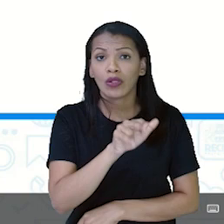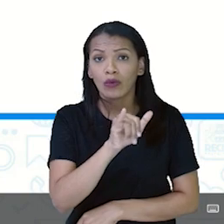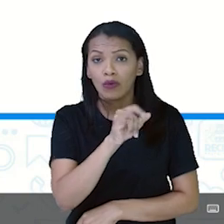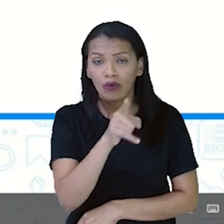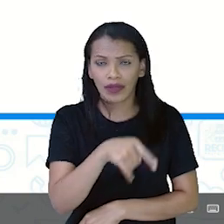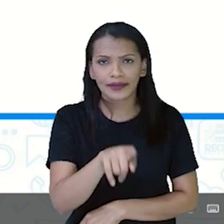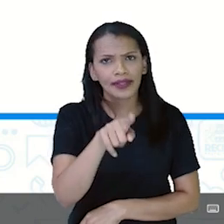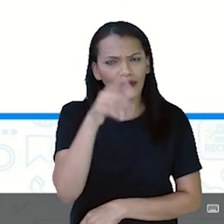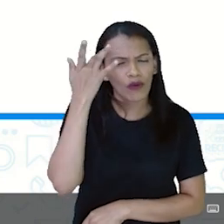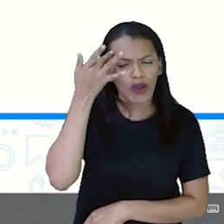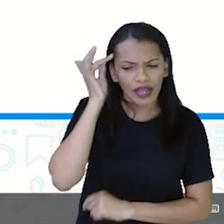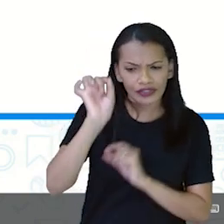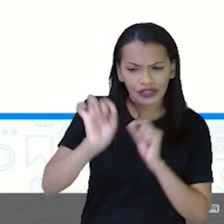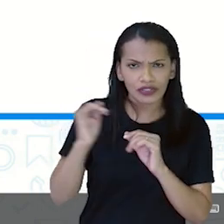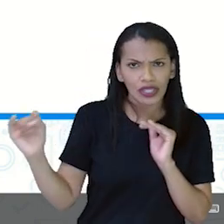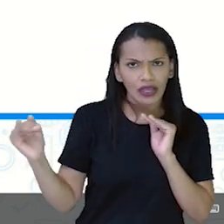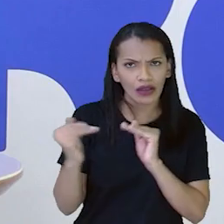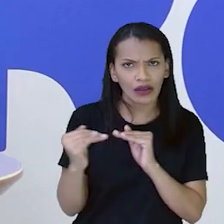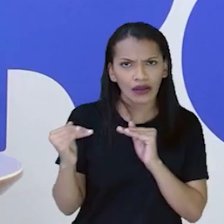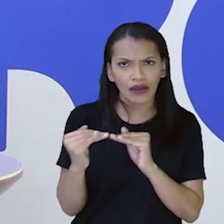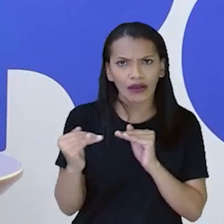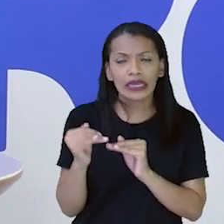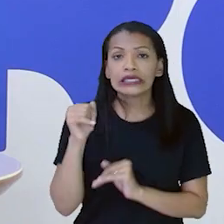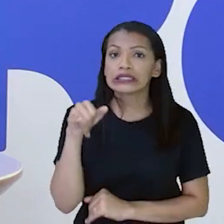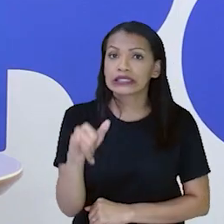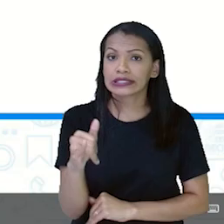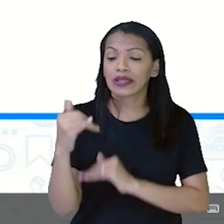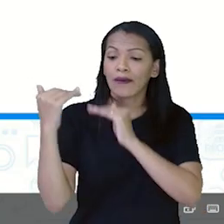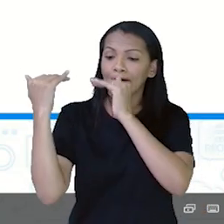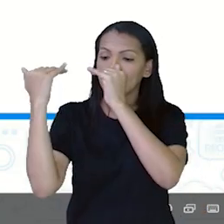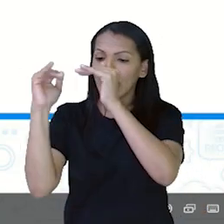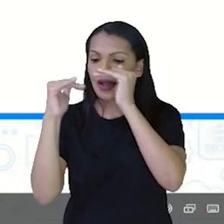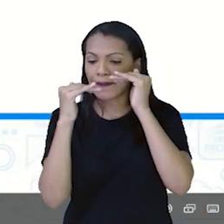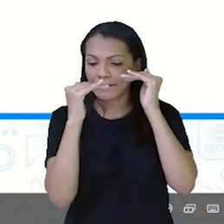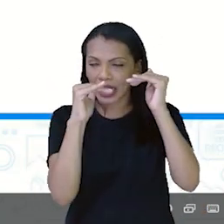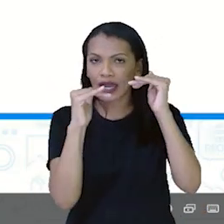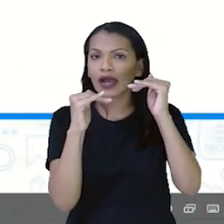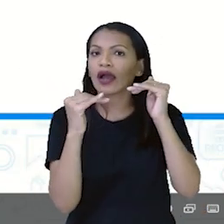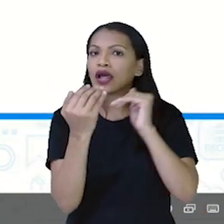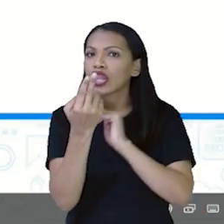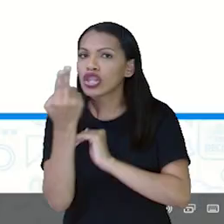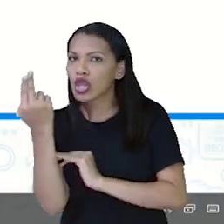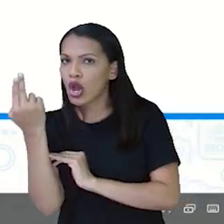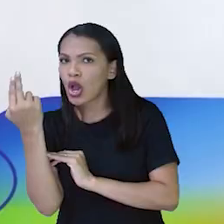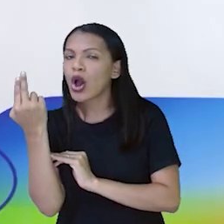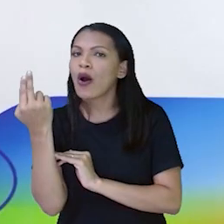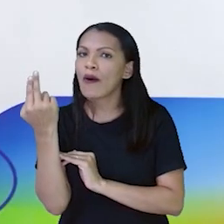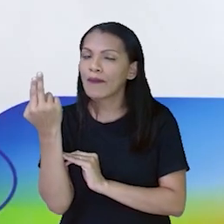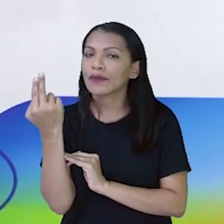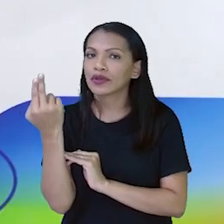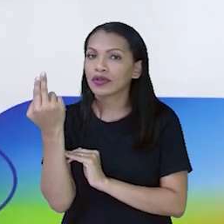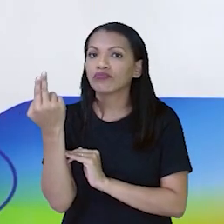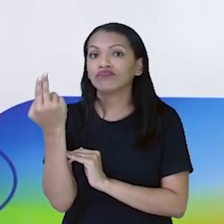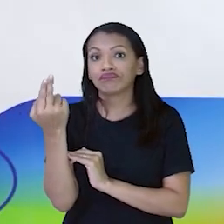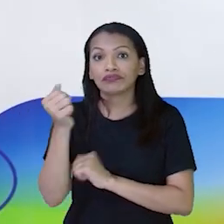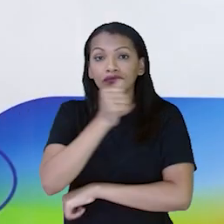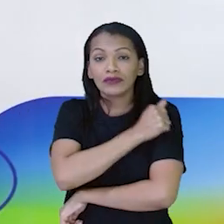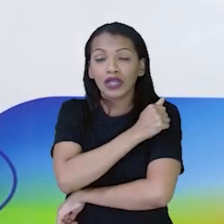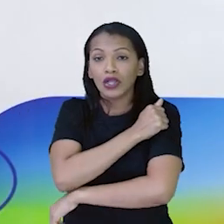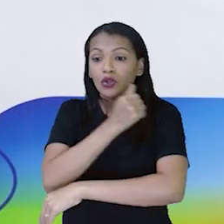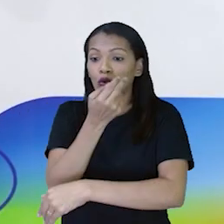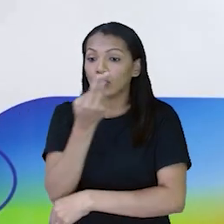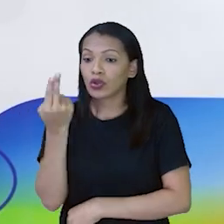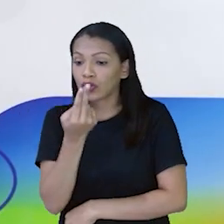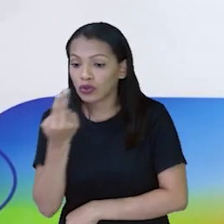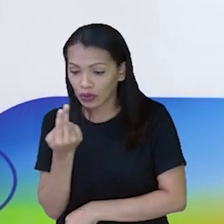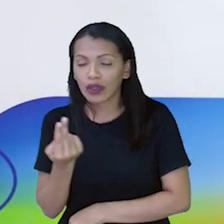acho que vocês vão concordar comigo, que essa aí ficaria mais fácil a gente ler. Porque tem gente que vai ter dificuldade de